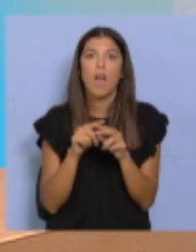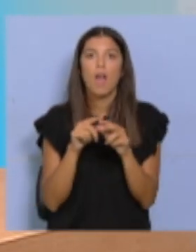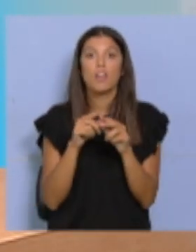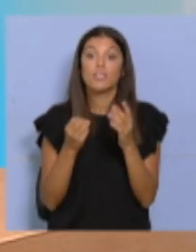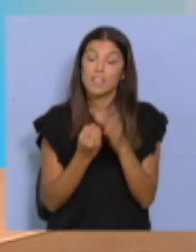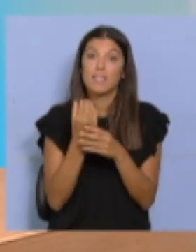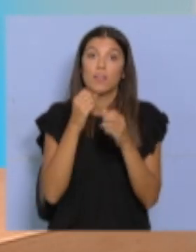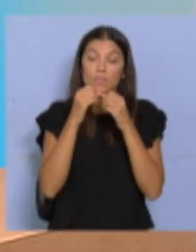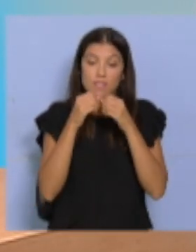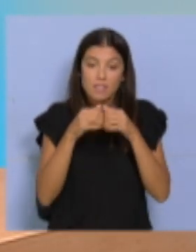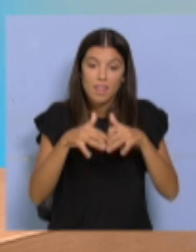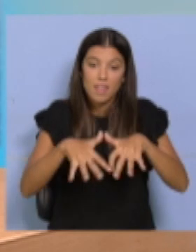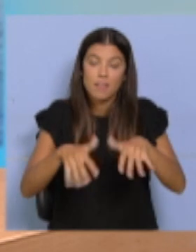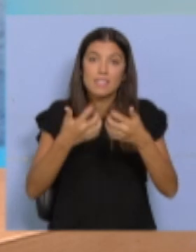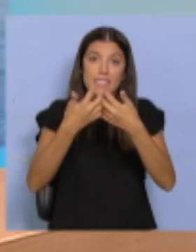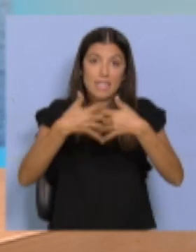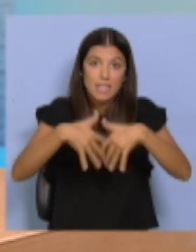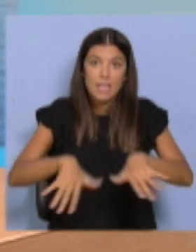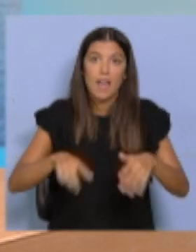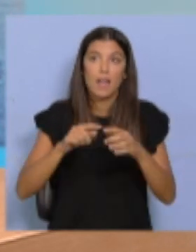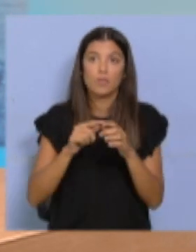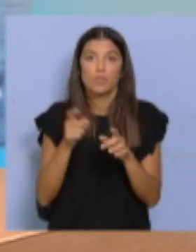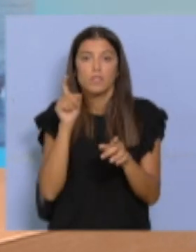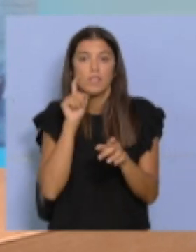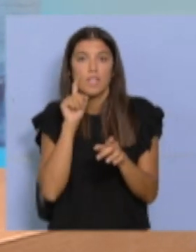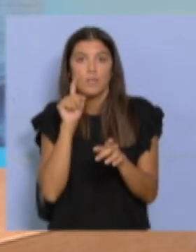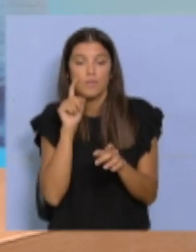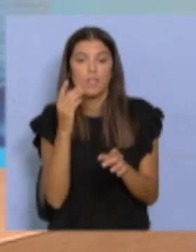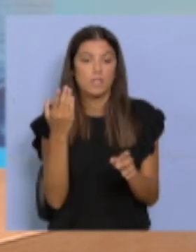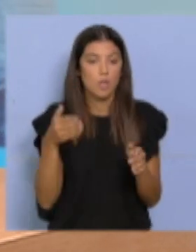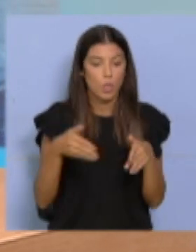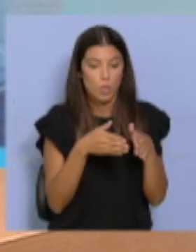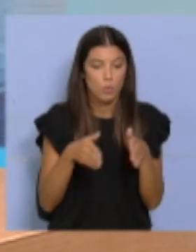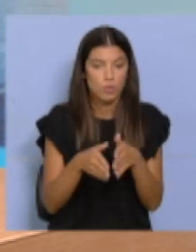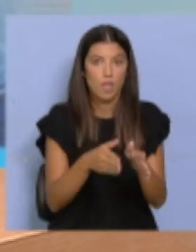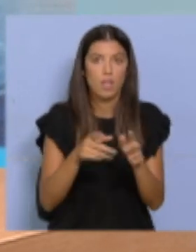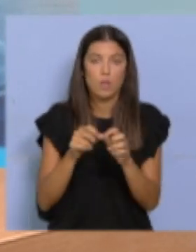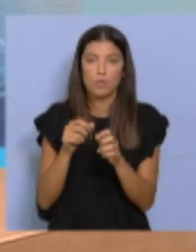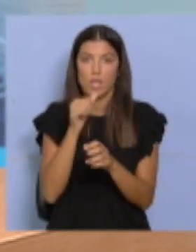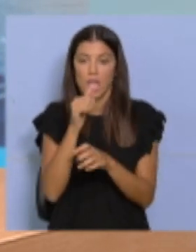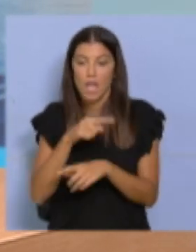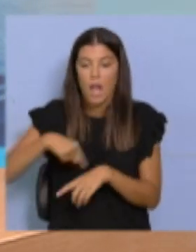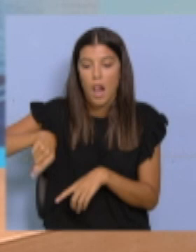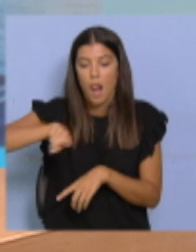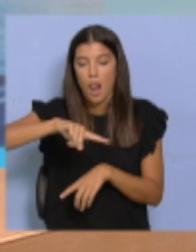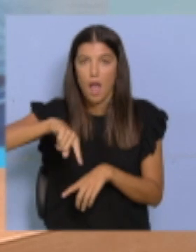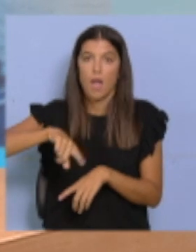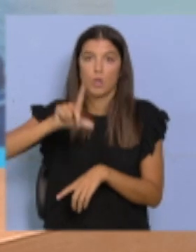sindicatos, na defesa dos rios e dos lagos. Então aí haveria um sem número